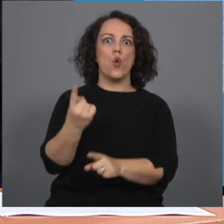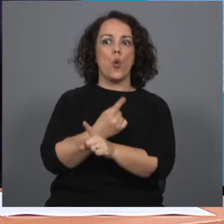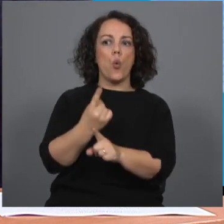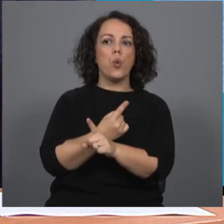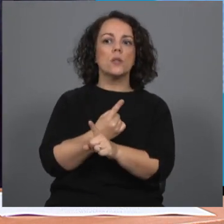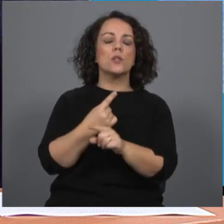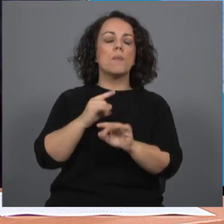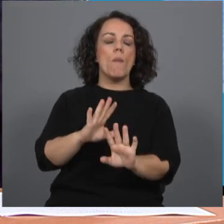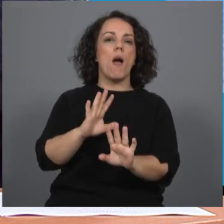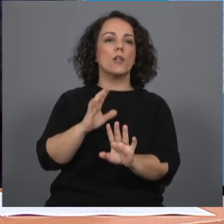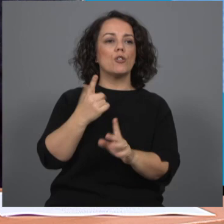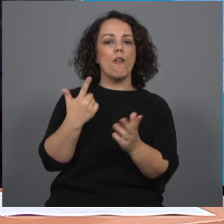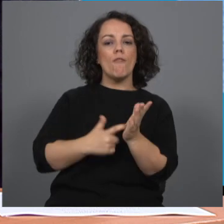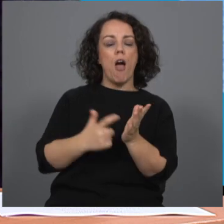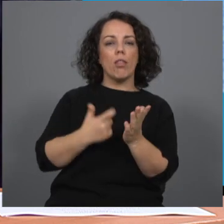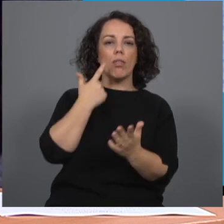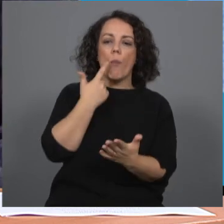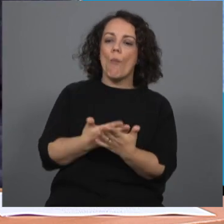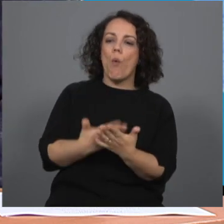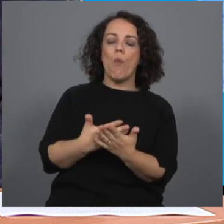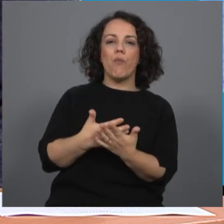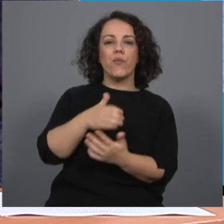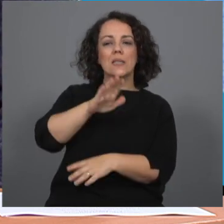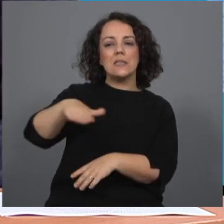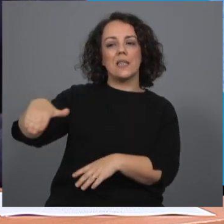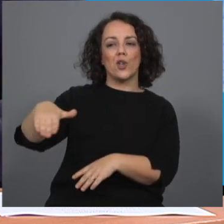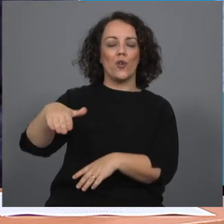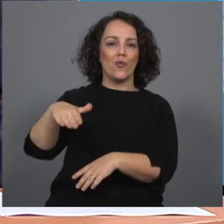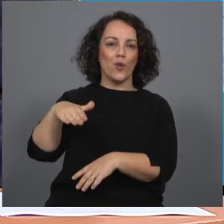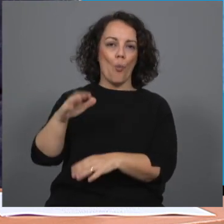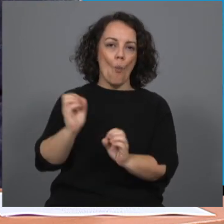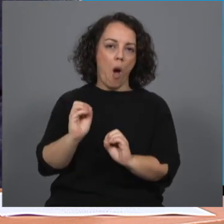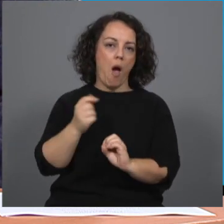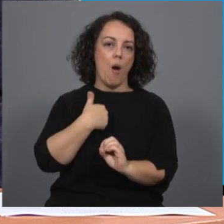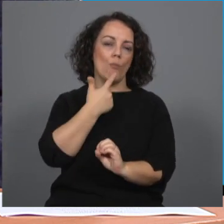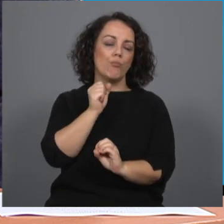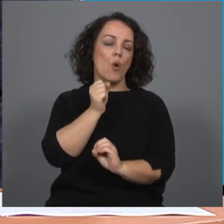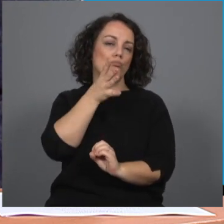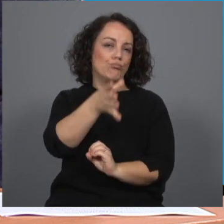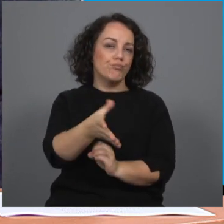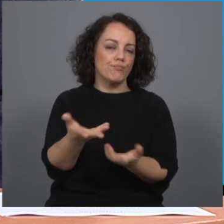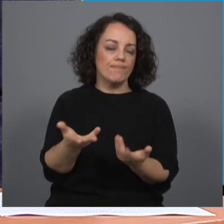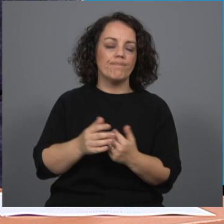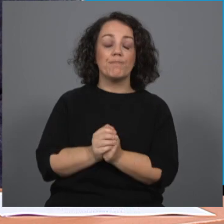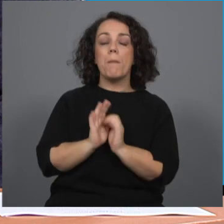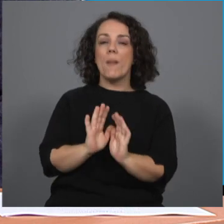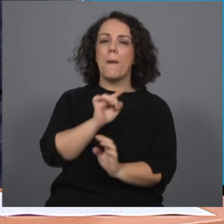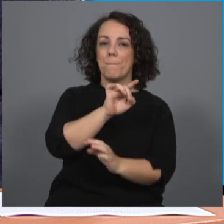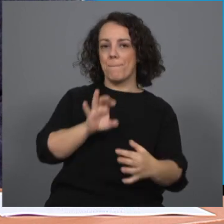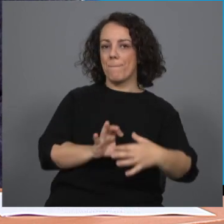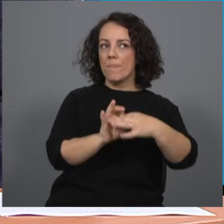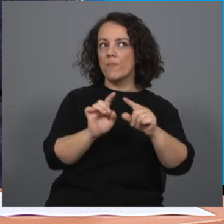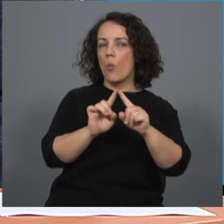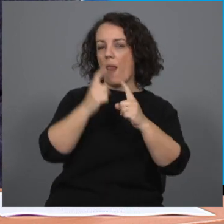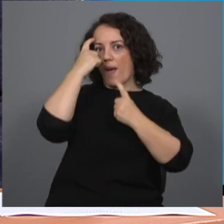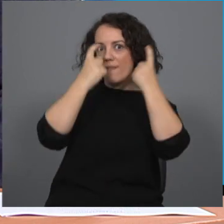sustentar sob o ponto de vista científico. Mas, no que diz respeito à reflexão ética...